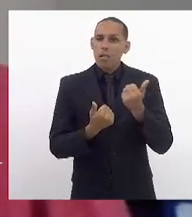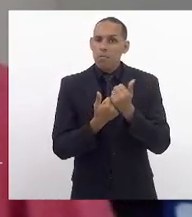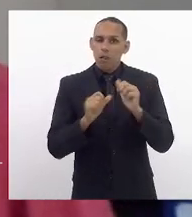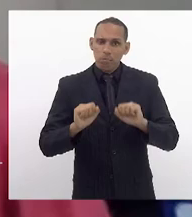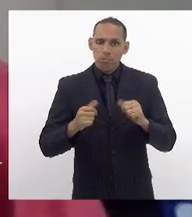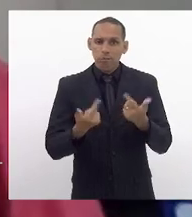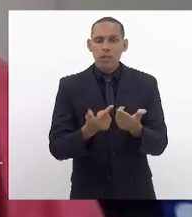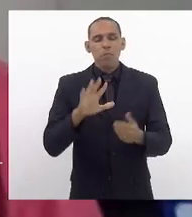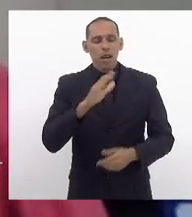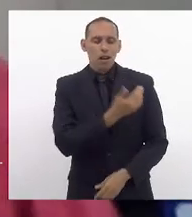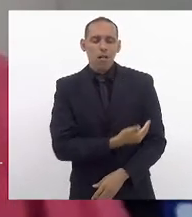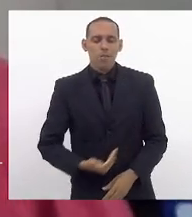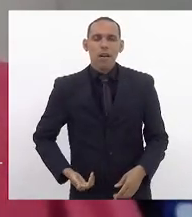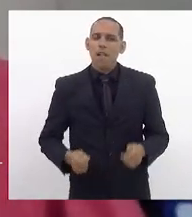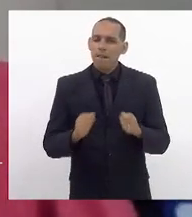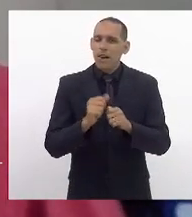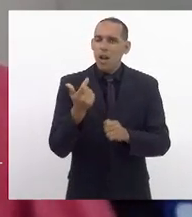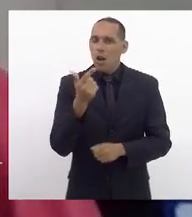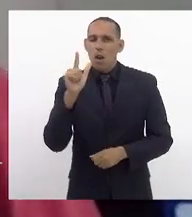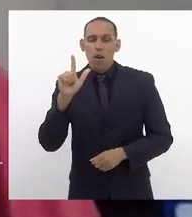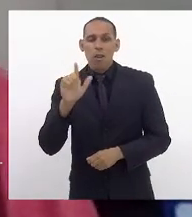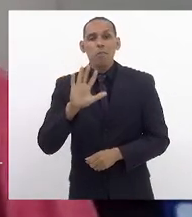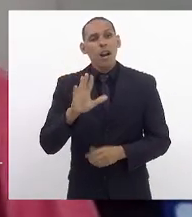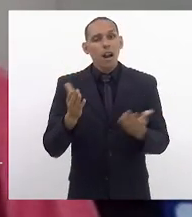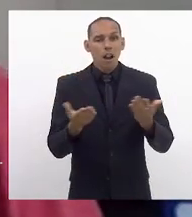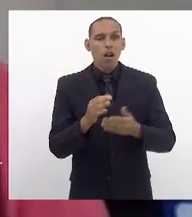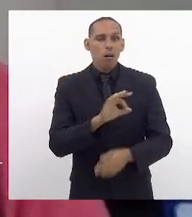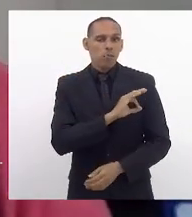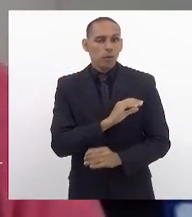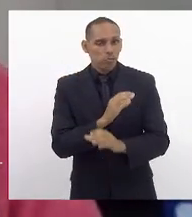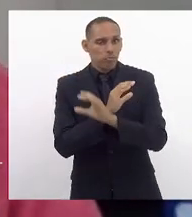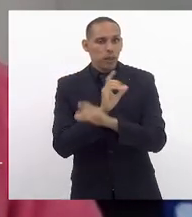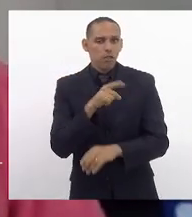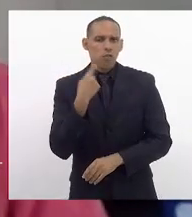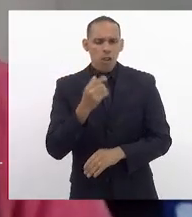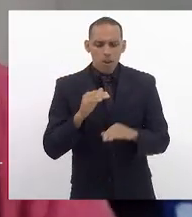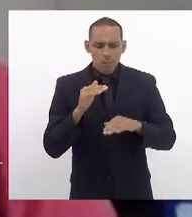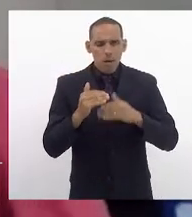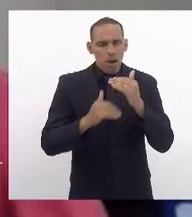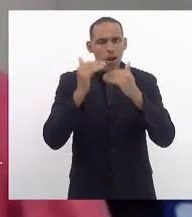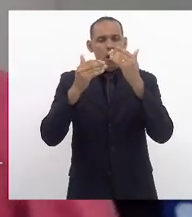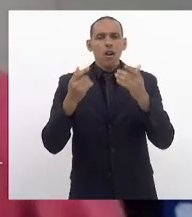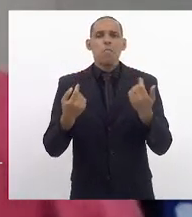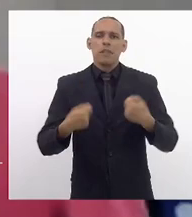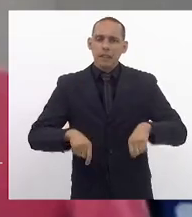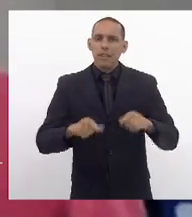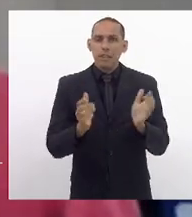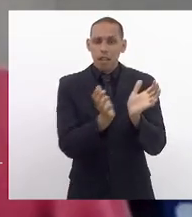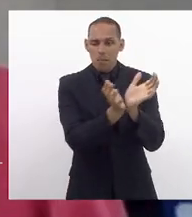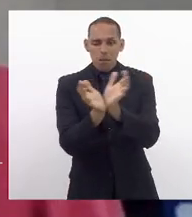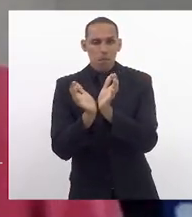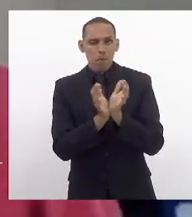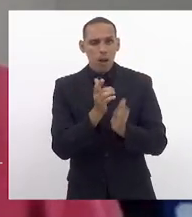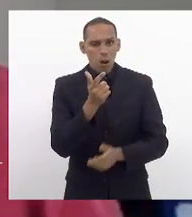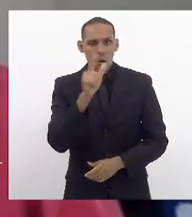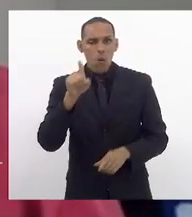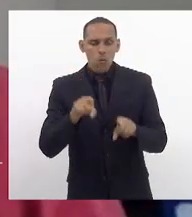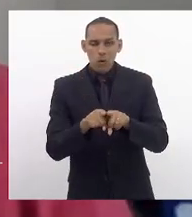governo acabou fazendo, e agora com a Polícia Civil. E temos que avançar para o conjunto das categorias que